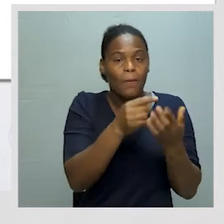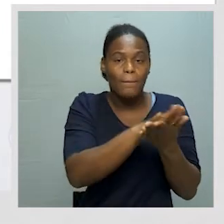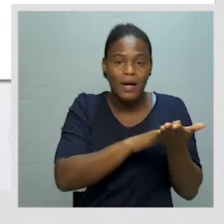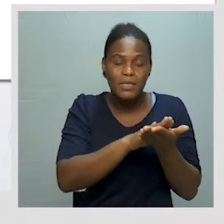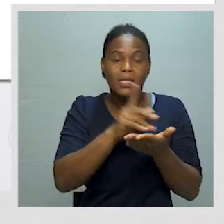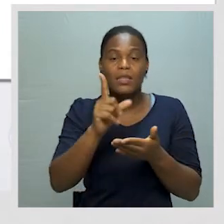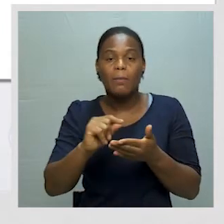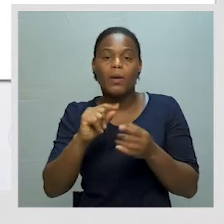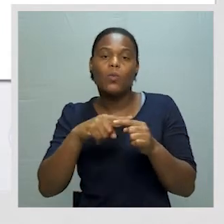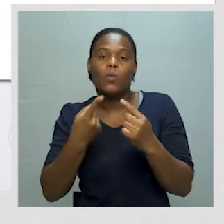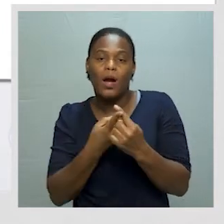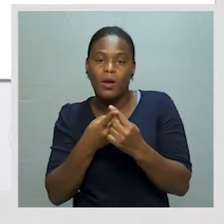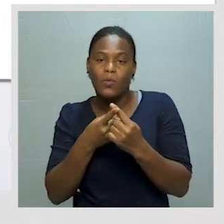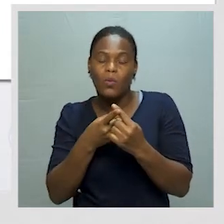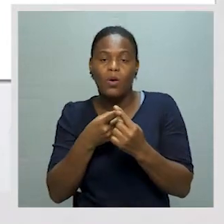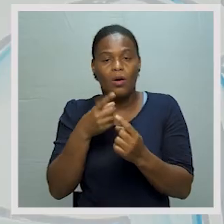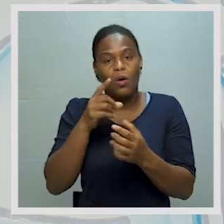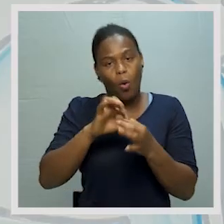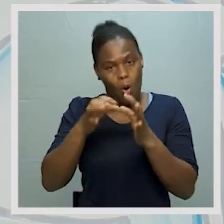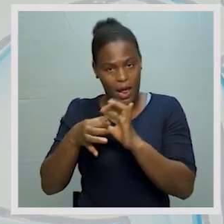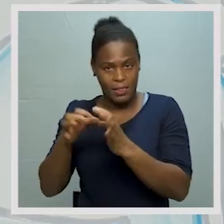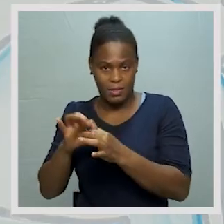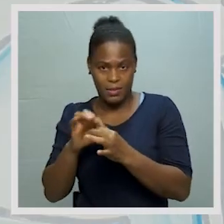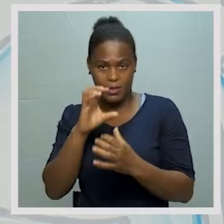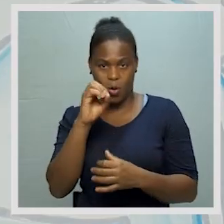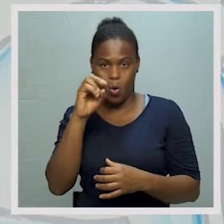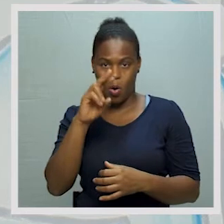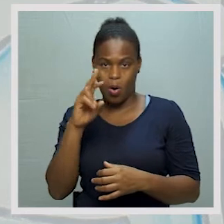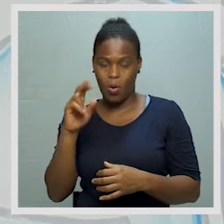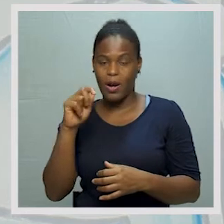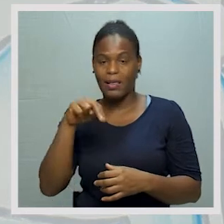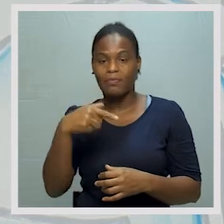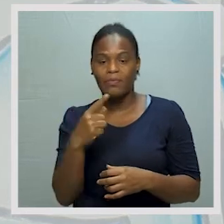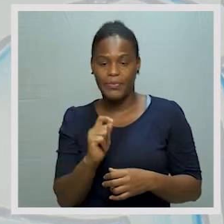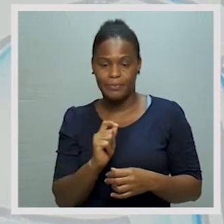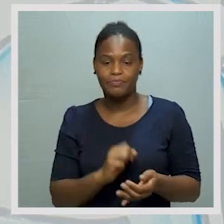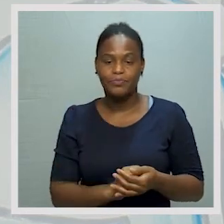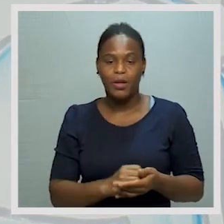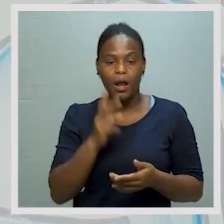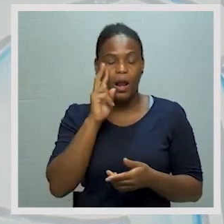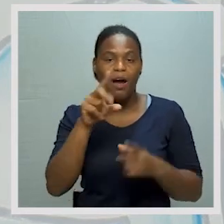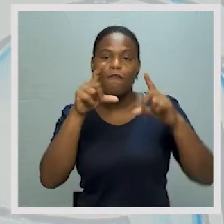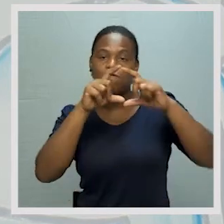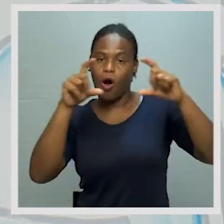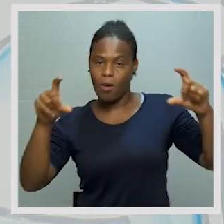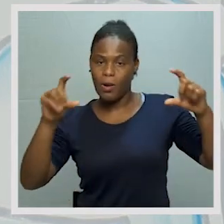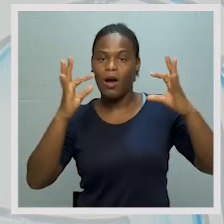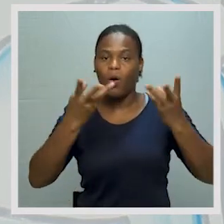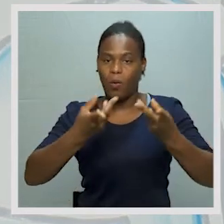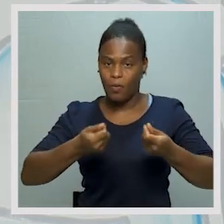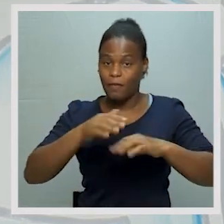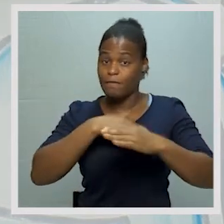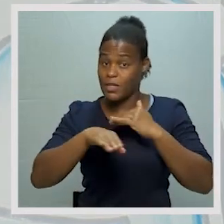base e o ano corrente. Então, nós temos aqui a fórmula para